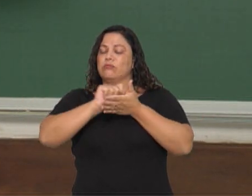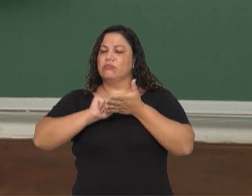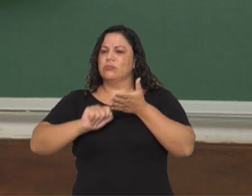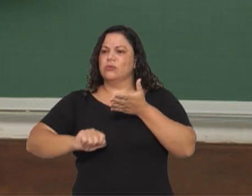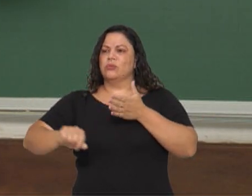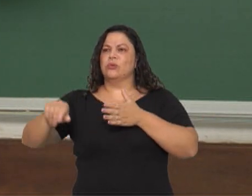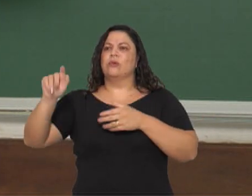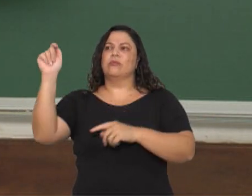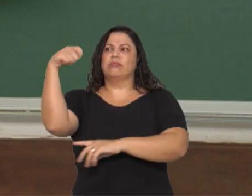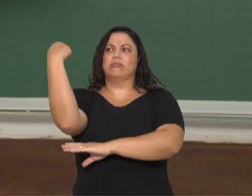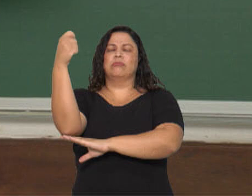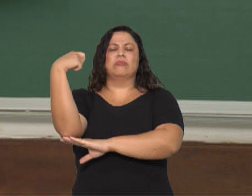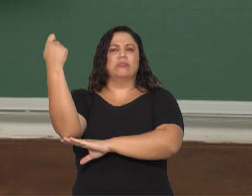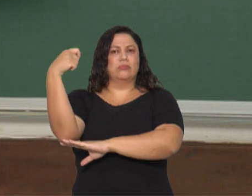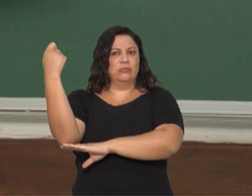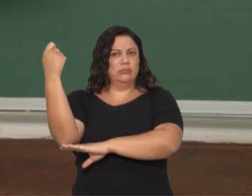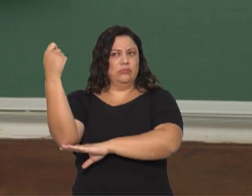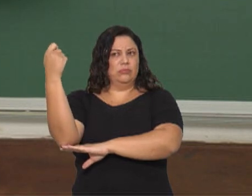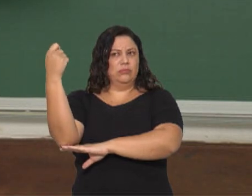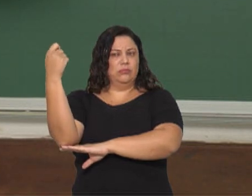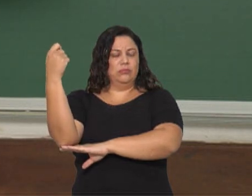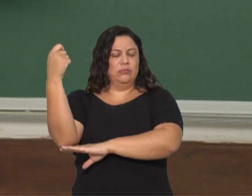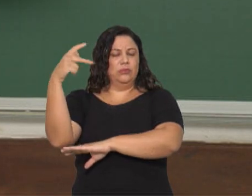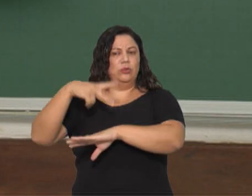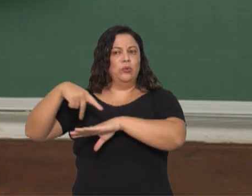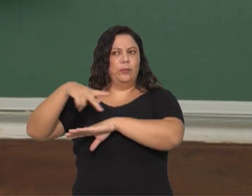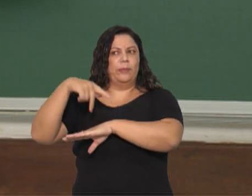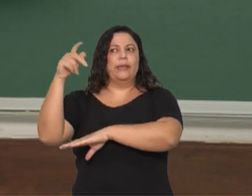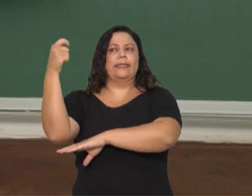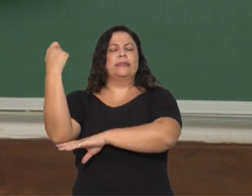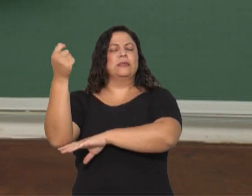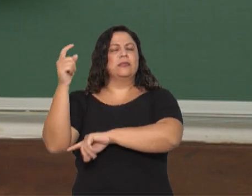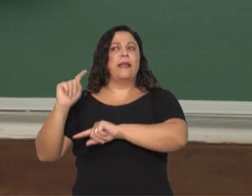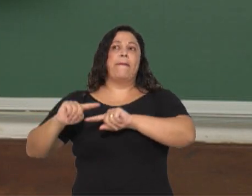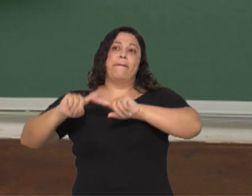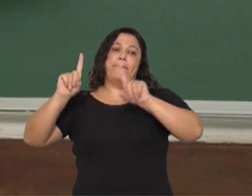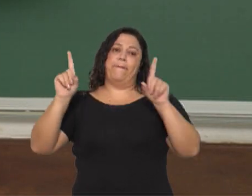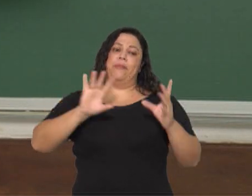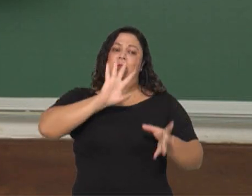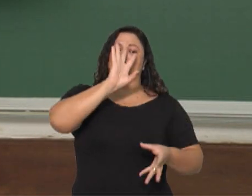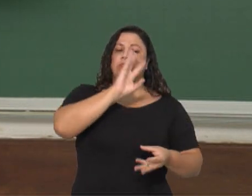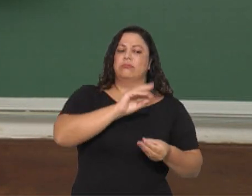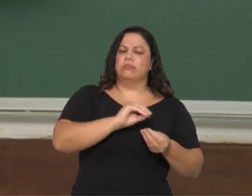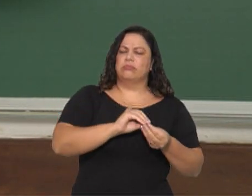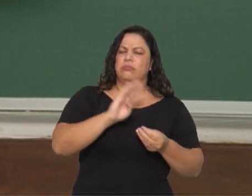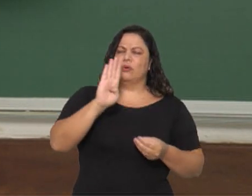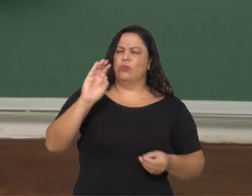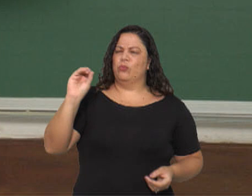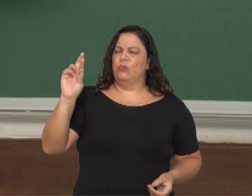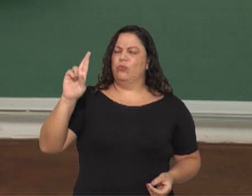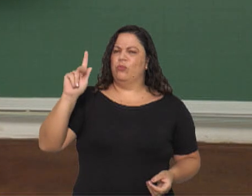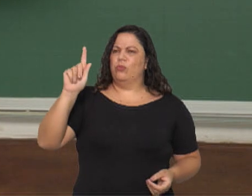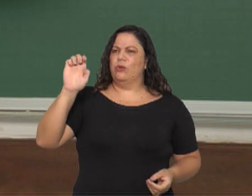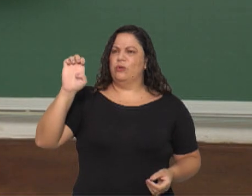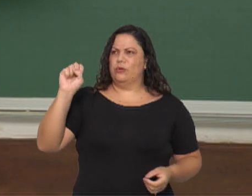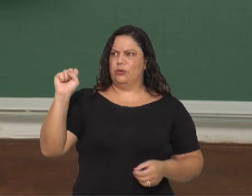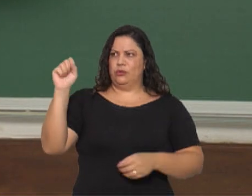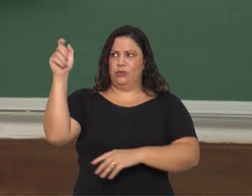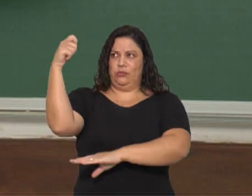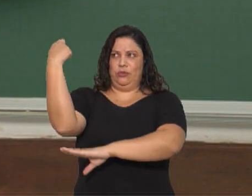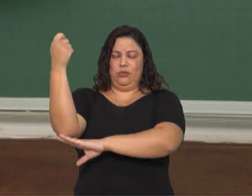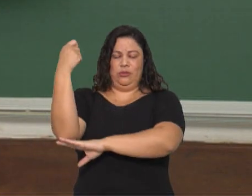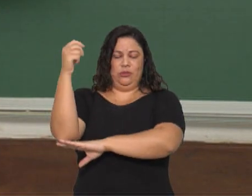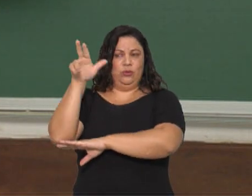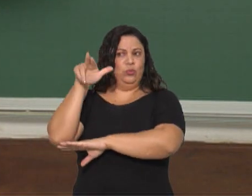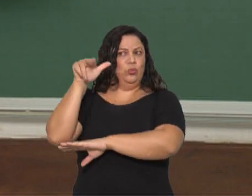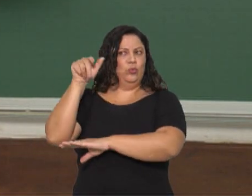e a outras pessoas também. Então já se concluiu, se definiu que Borges, o argentino, nunca escreveu esse poema,